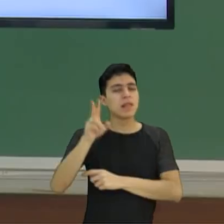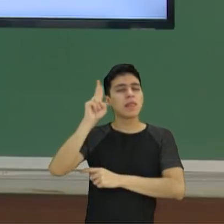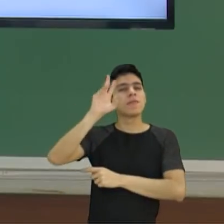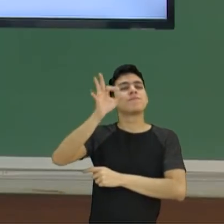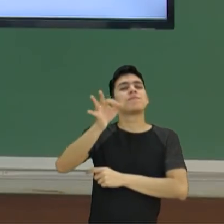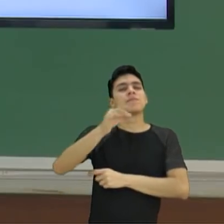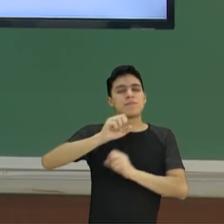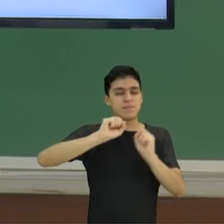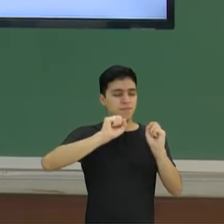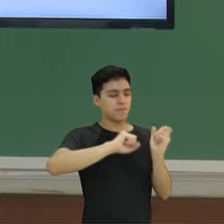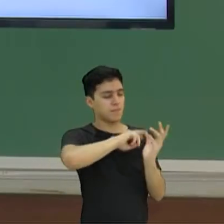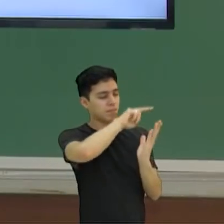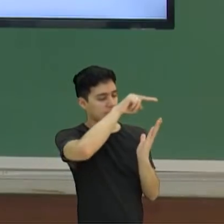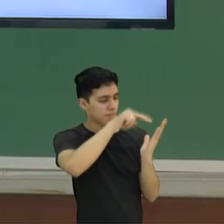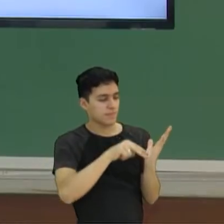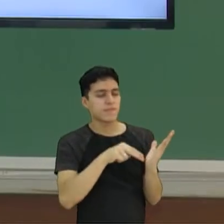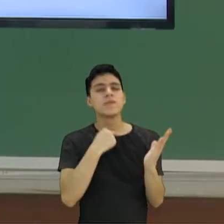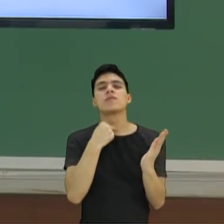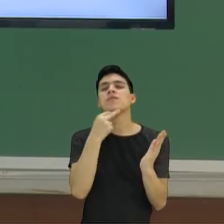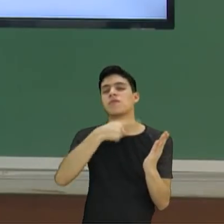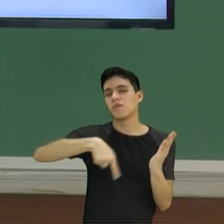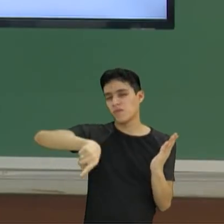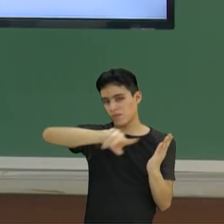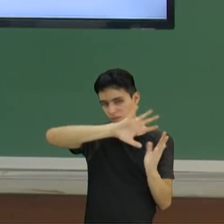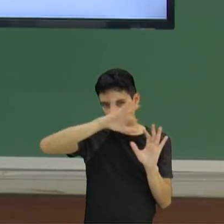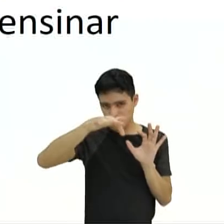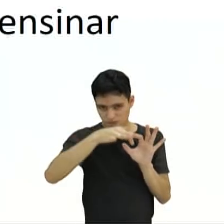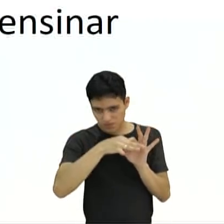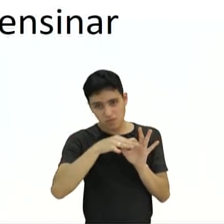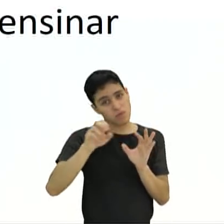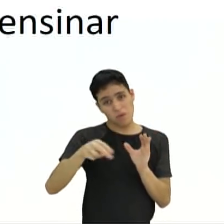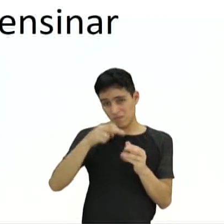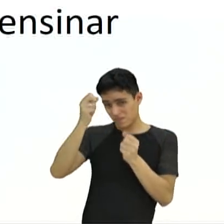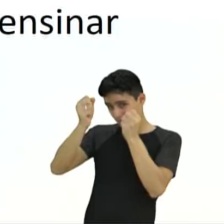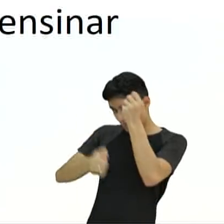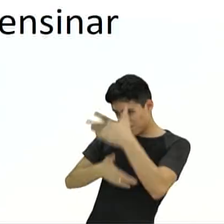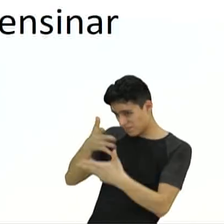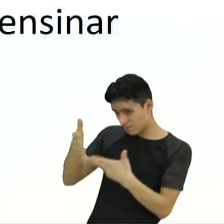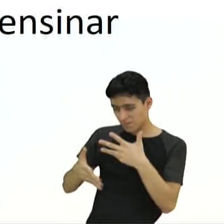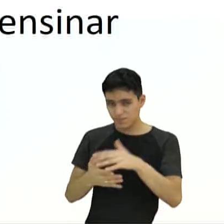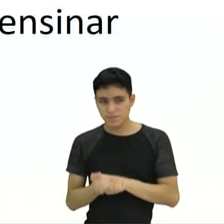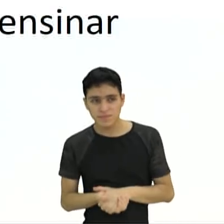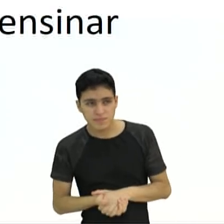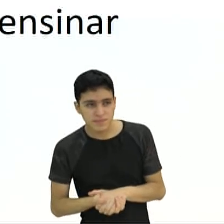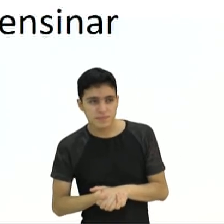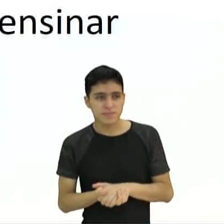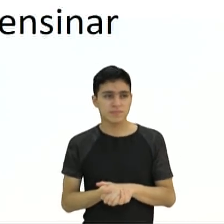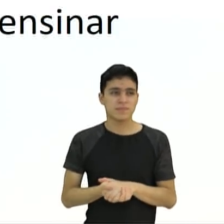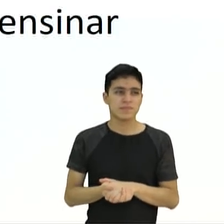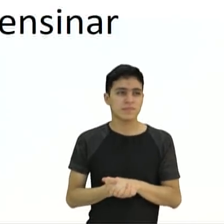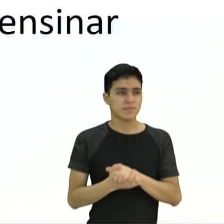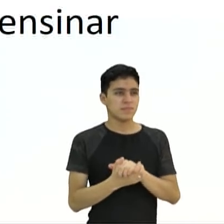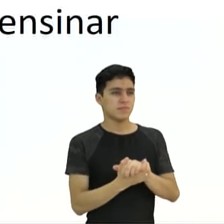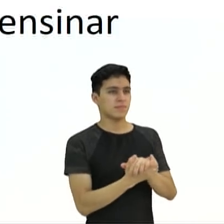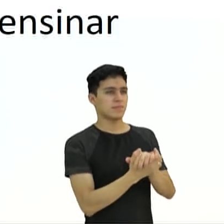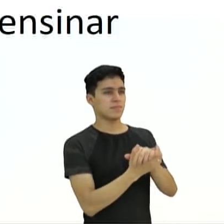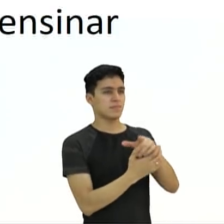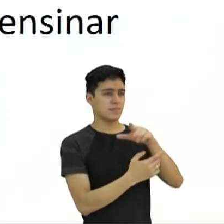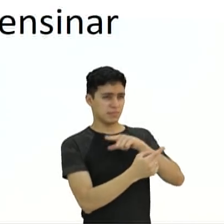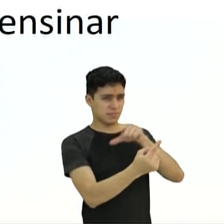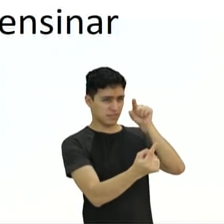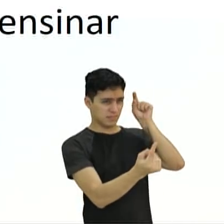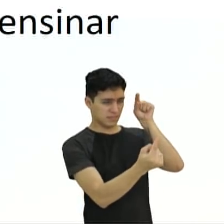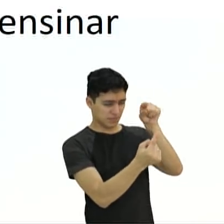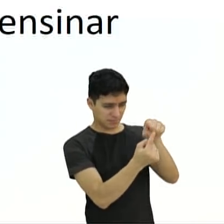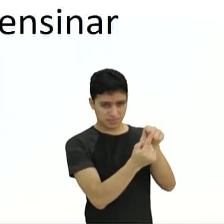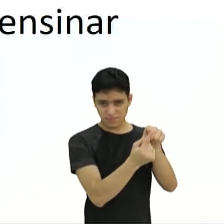treinar a sua leitura, solte sua voz. Alvo de debate ao redor do mundo por seu possível impacto na